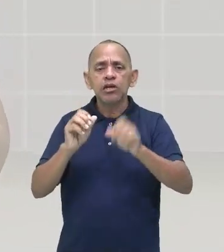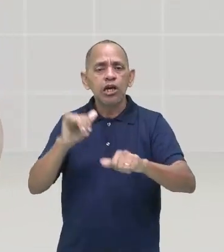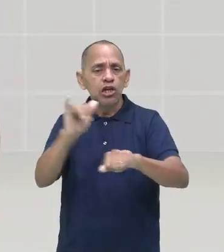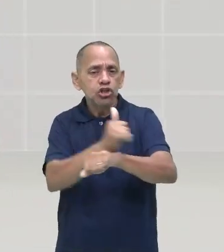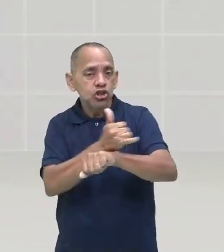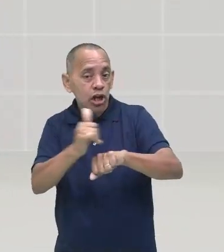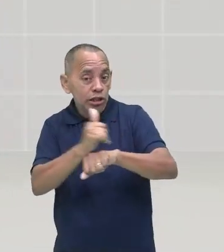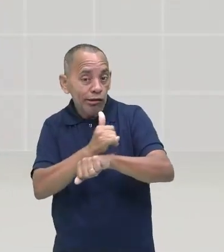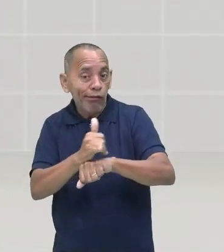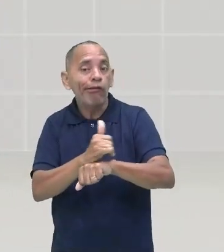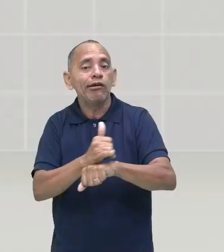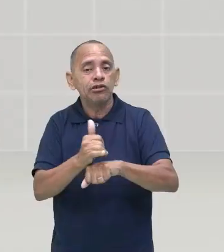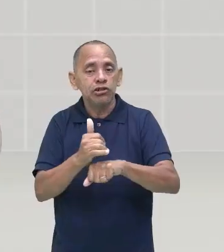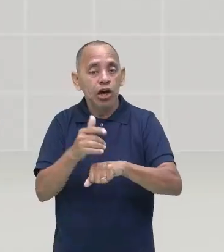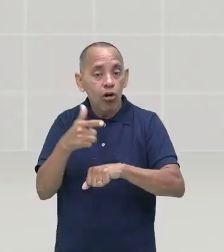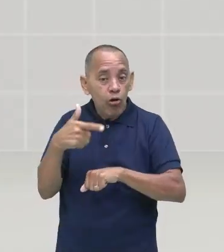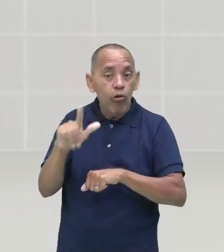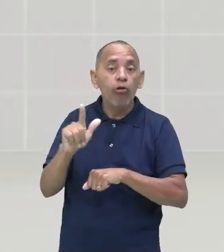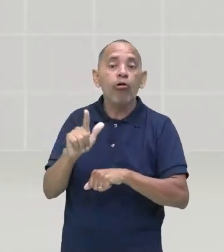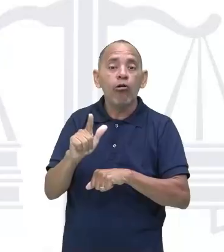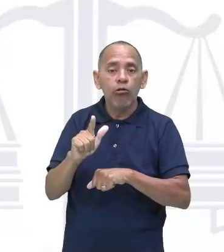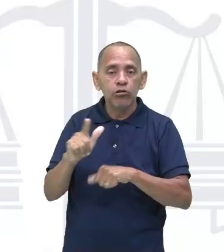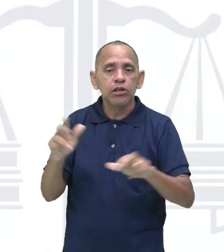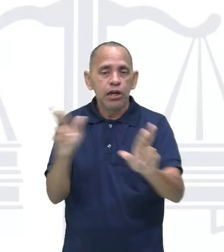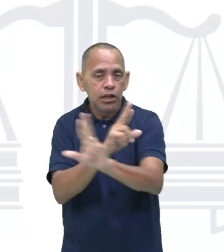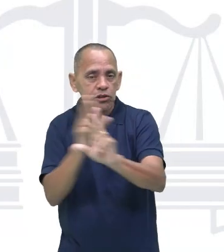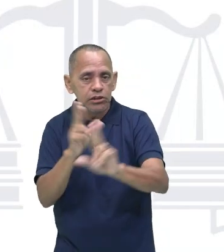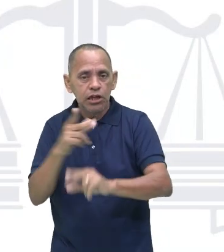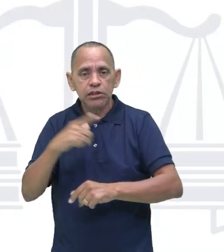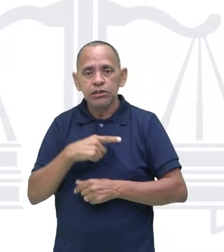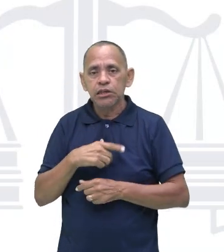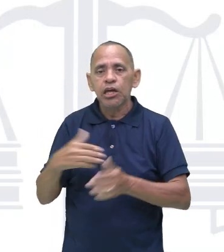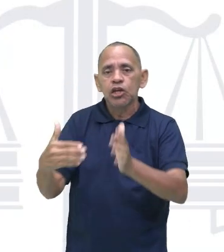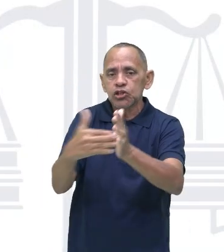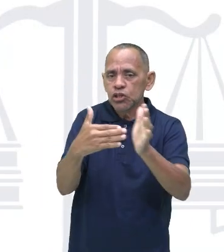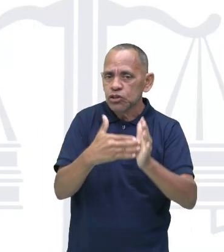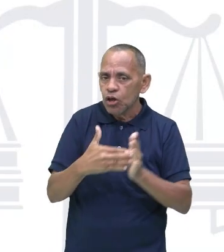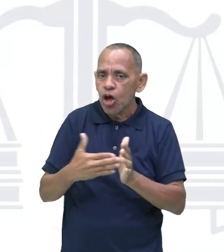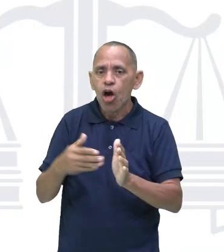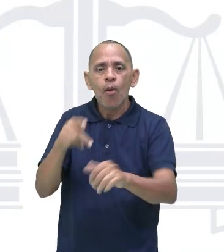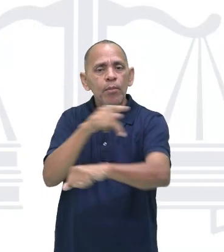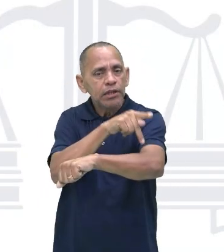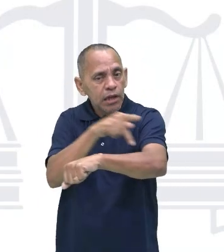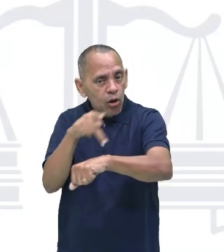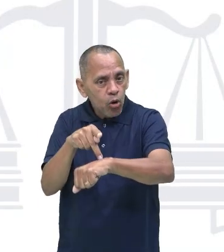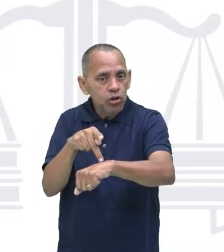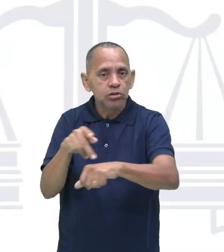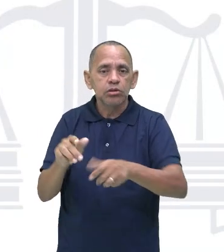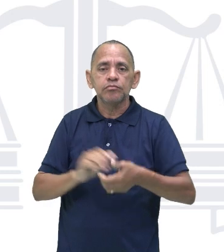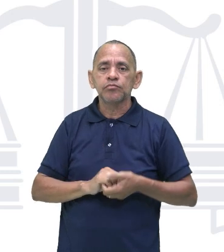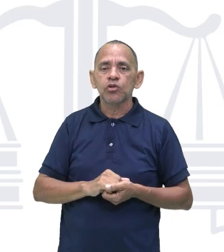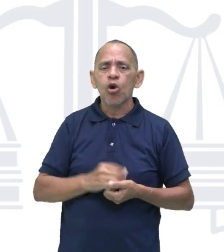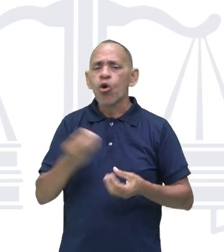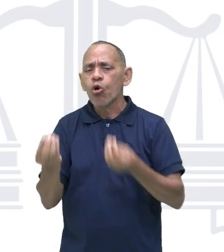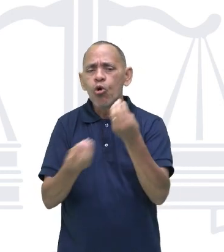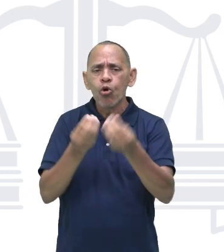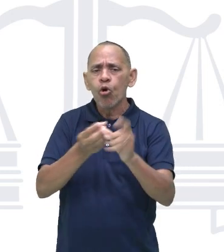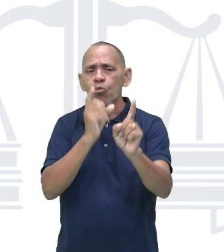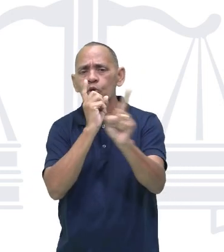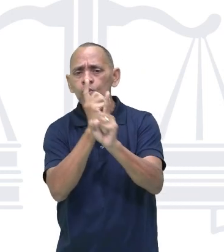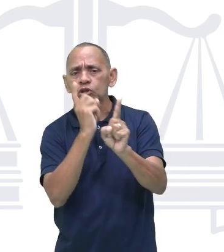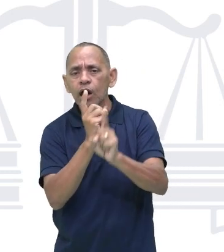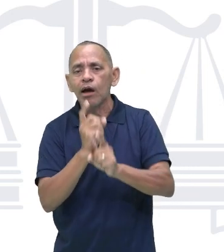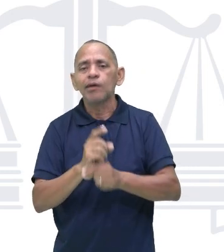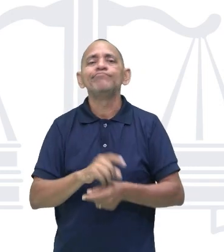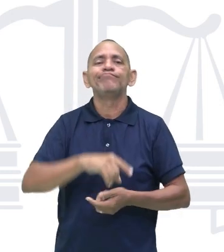estratégias relacionadas às intervenções pedagógicas. Onde que eu posso encontrar isso, Emily? Lá no nosso documento orientador